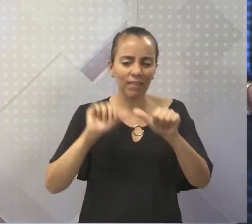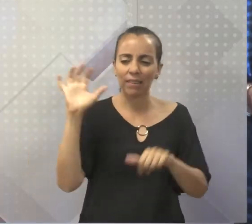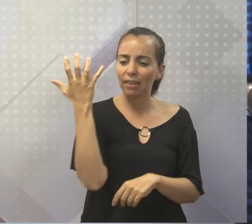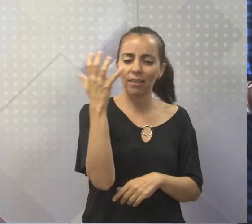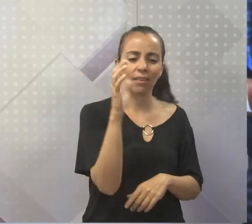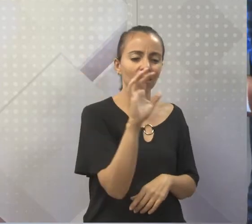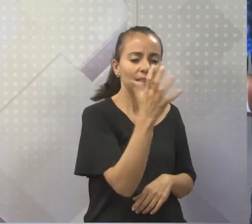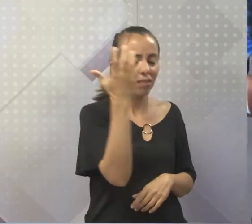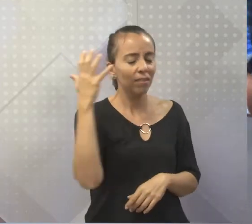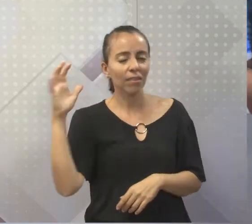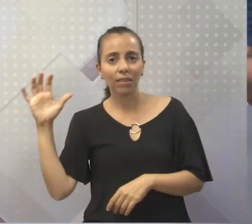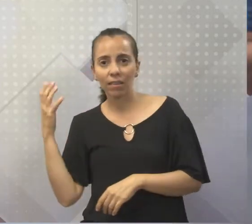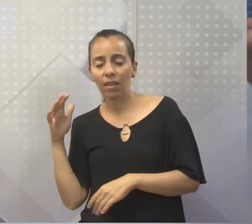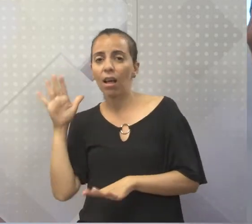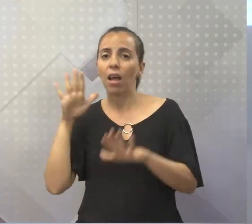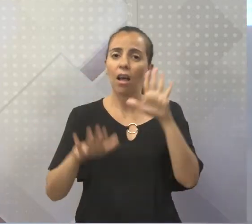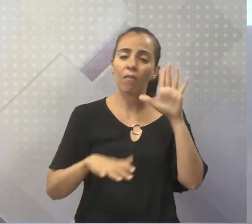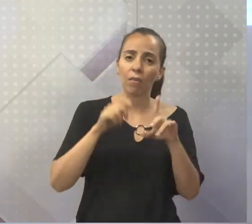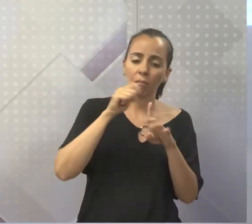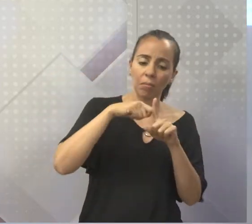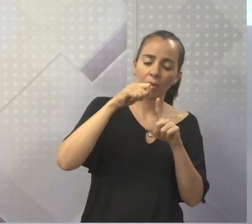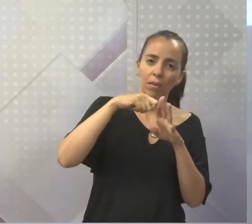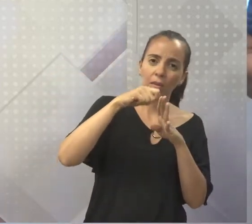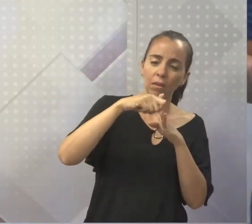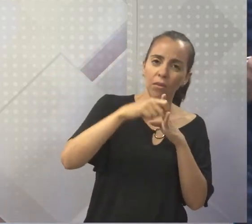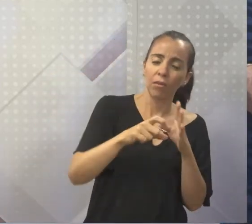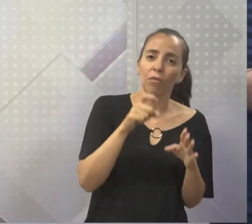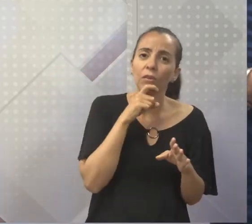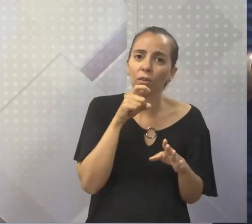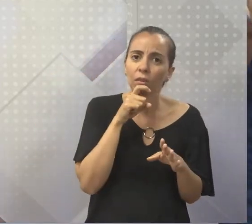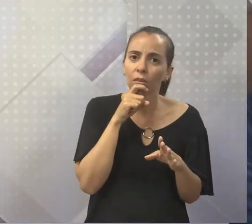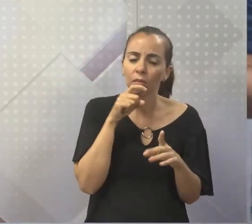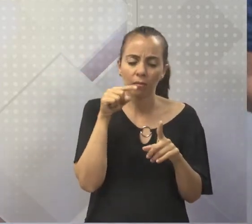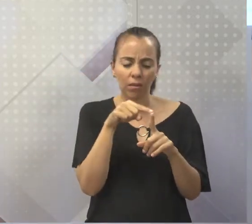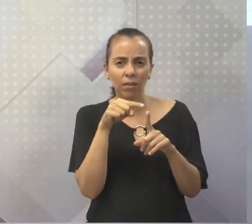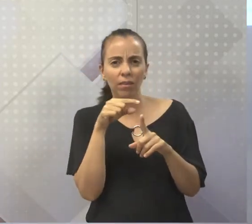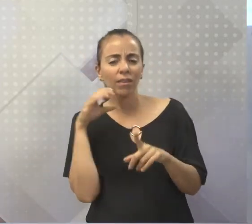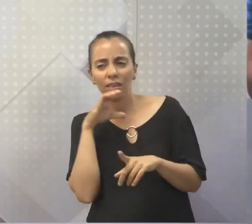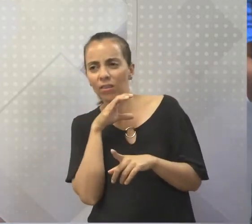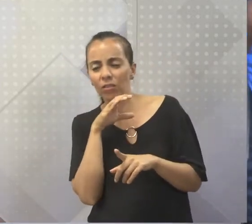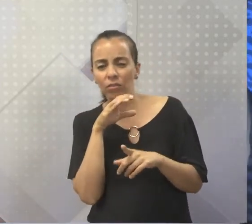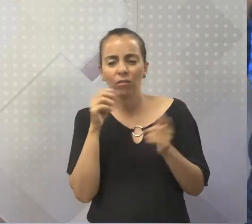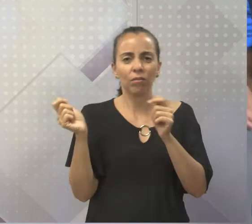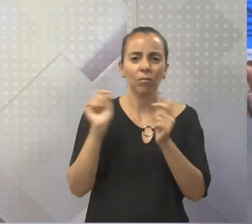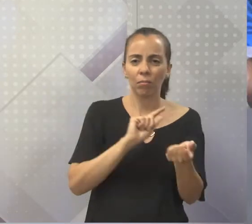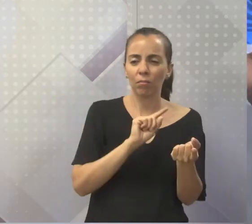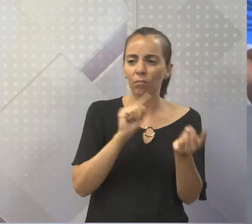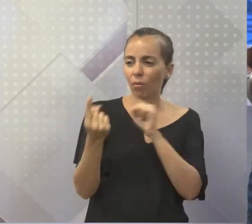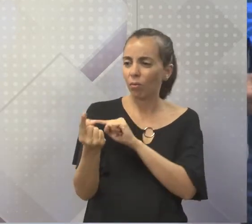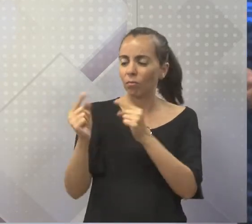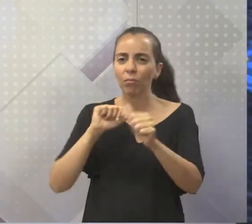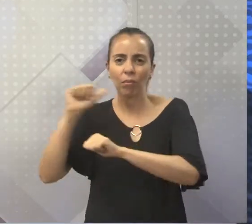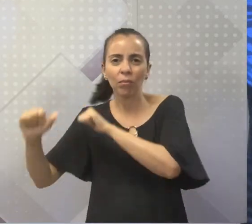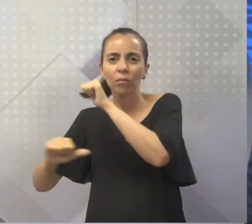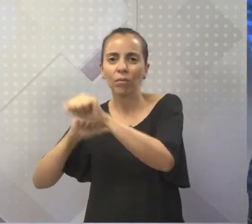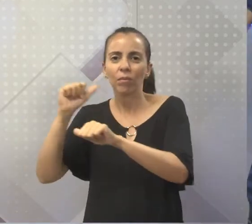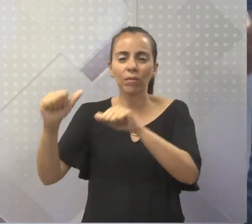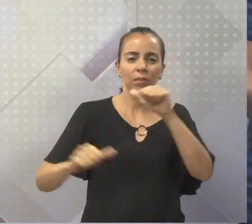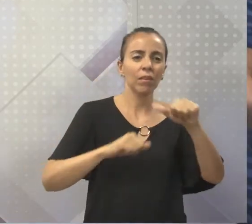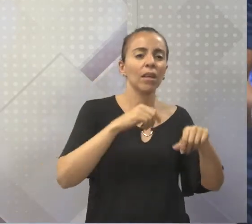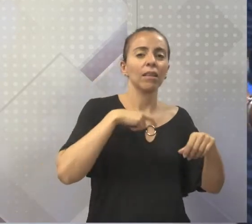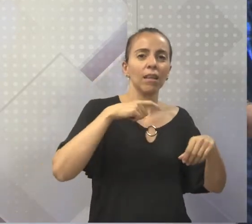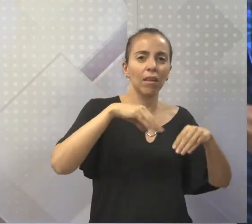meses que eram que de muito frio é meses que era frio muito quente quebra de Safra diminuição de